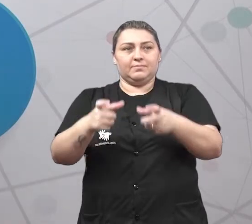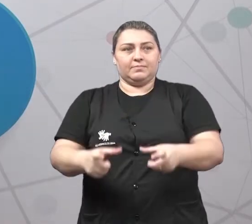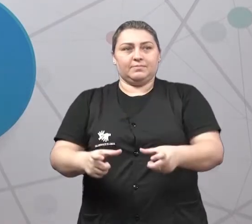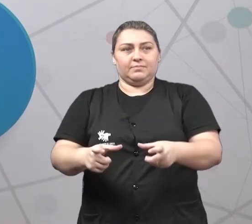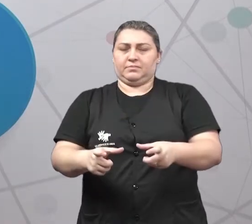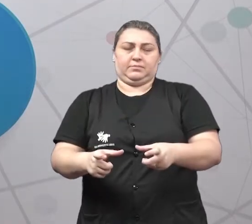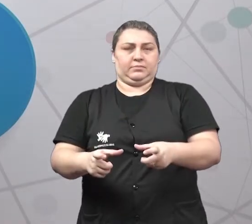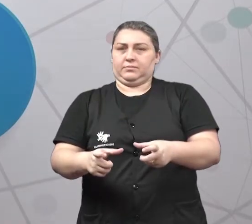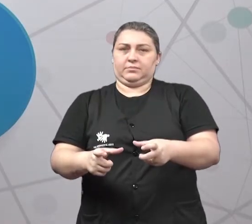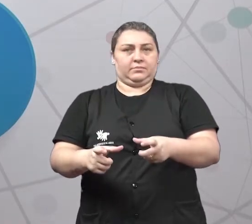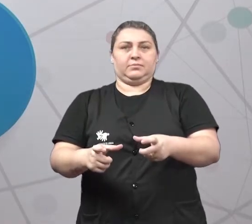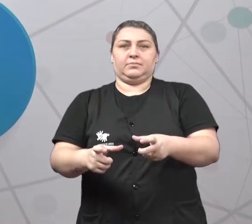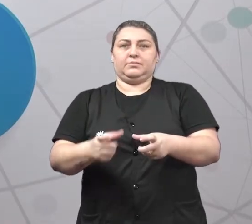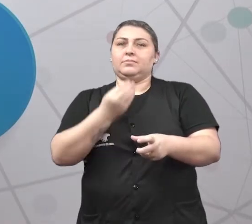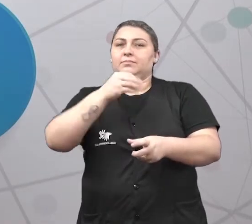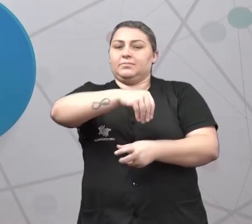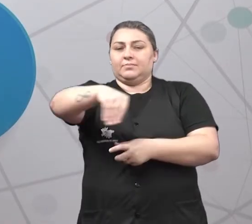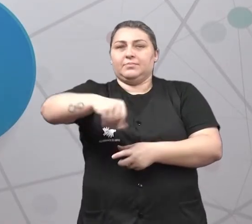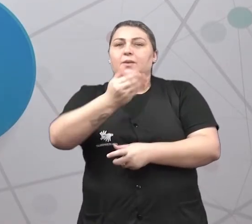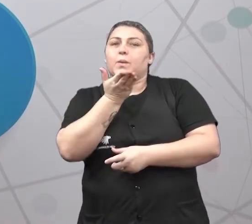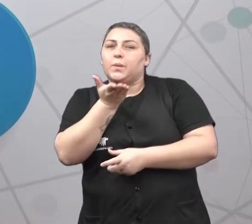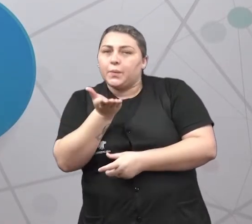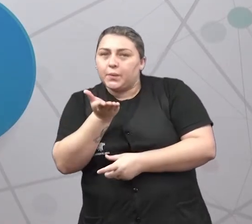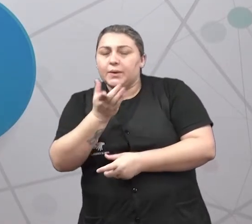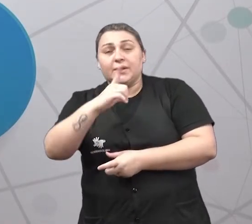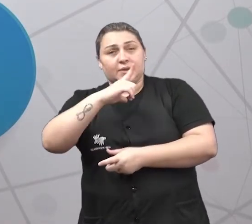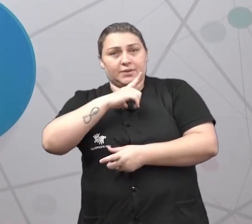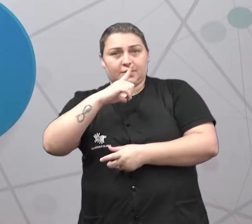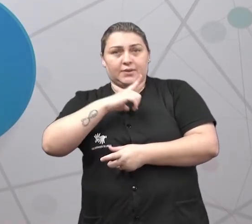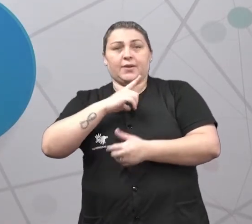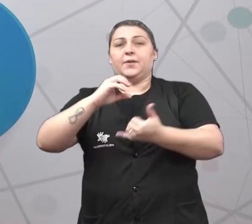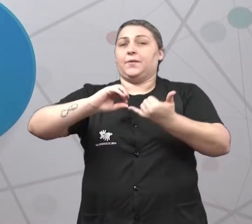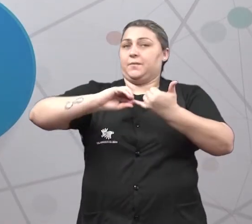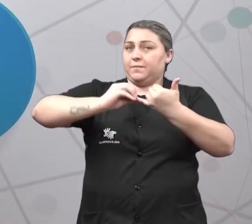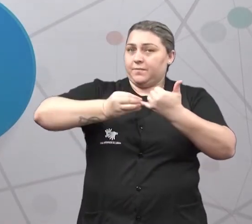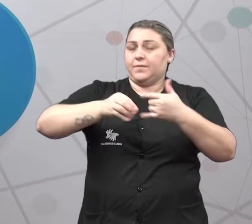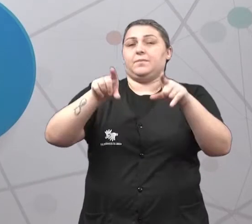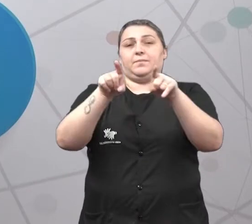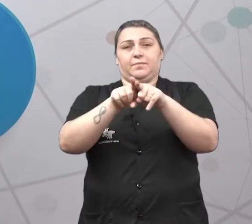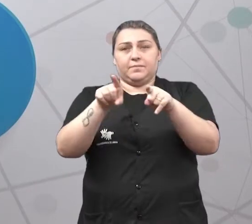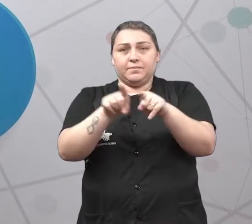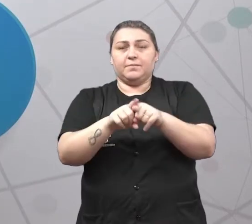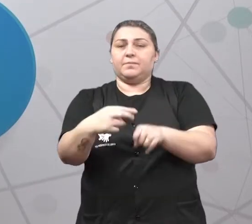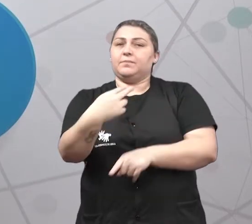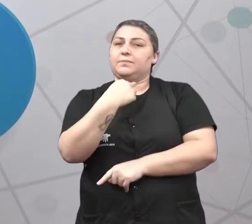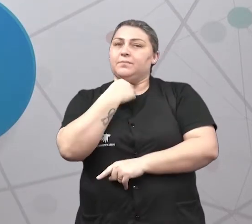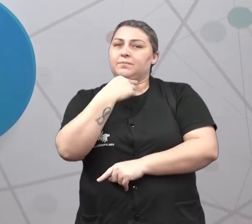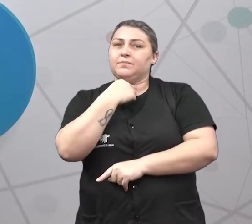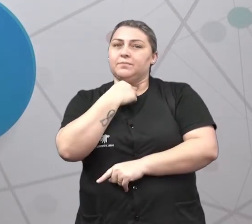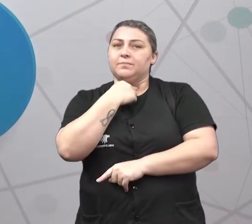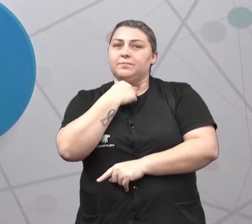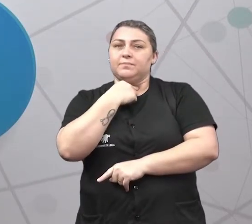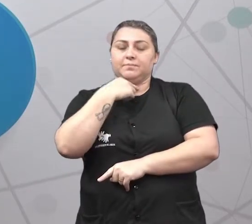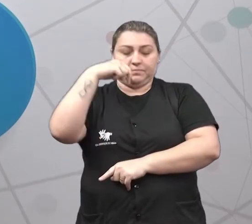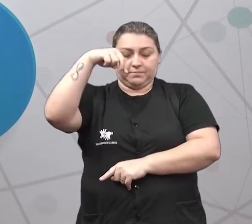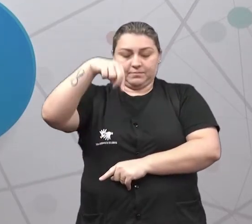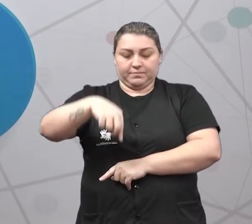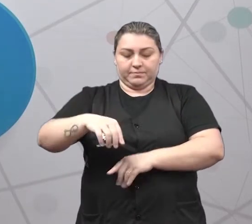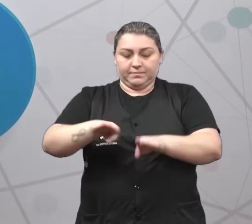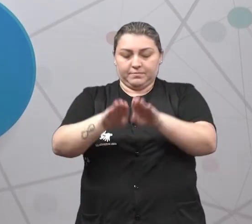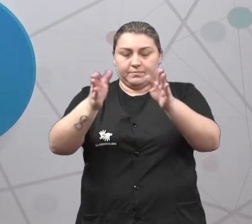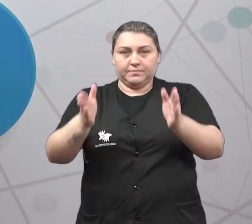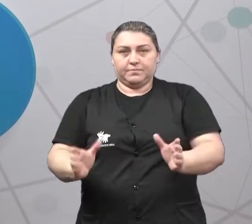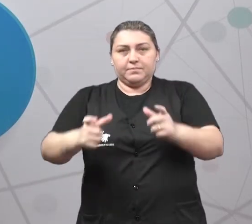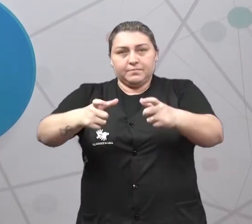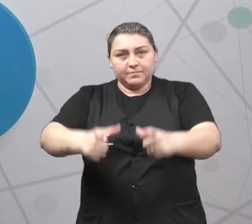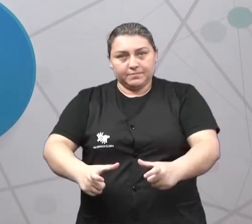ocupado pela farinha. Aqui eu tenho o pacote de feijão. Também está ocupando lugar no espaço da mesa. Então